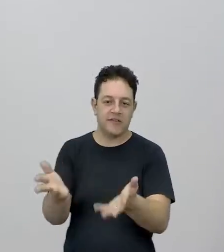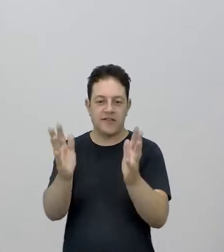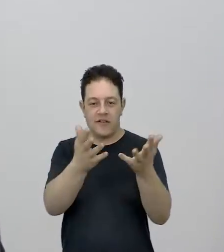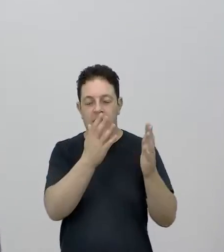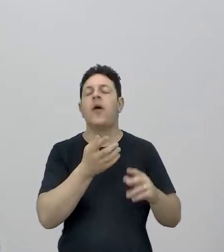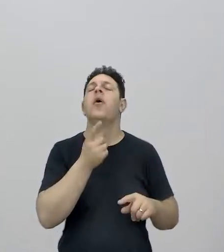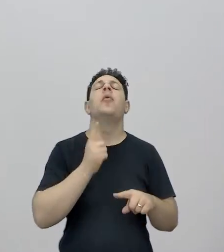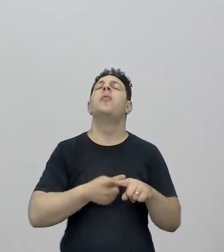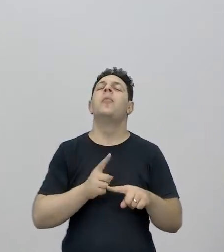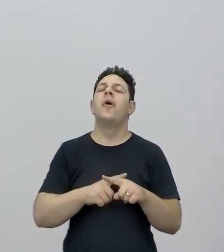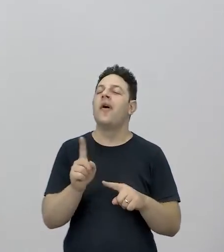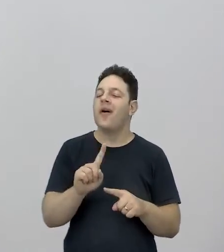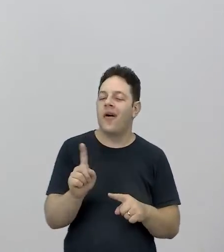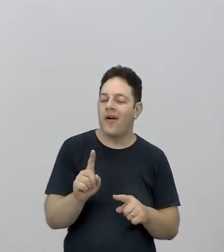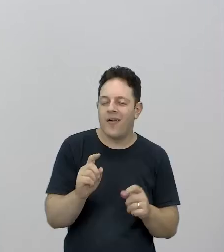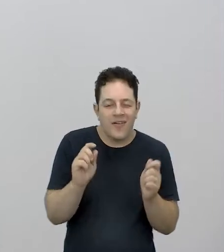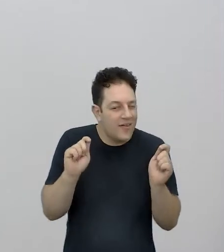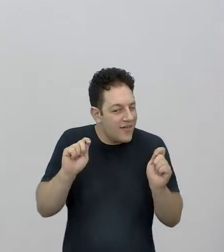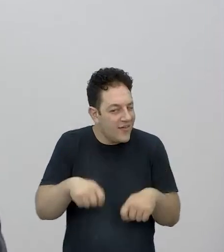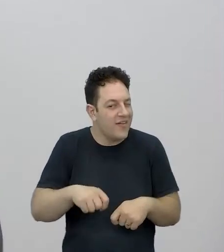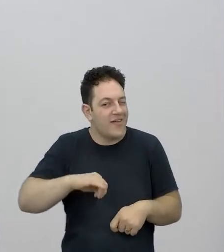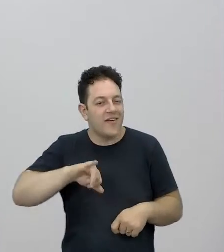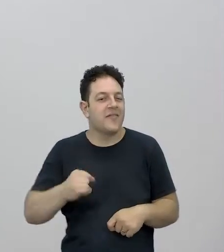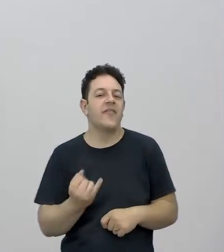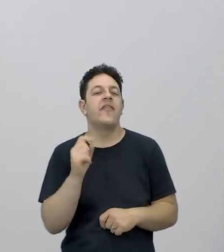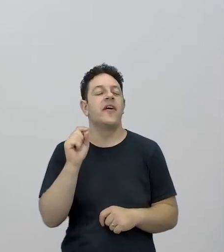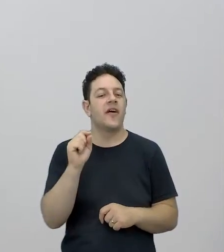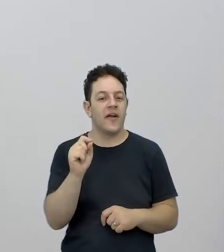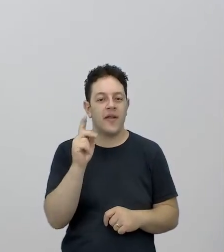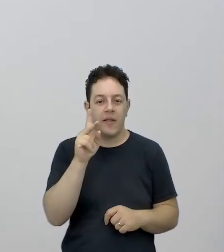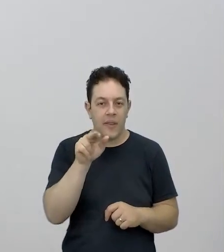que não? Pode até rolar aqui uma